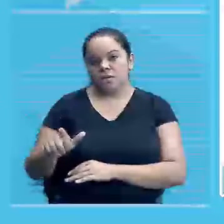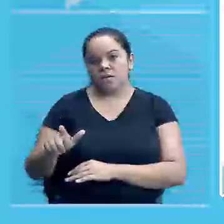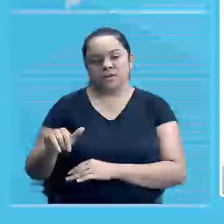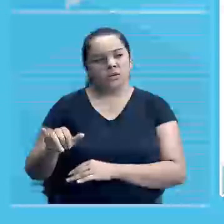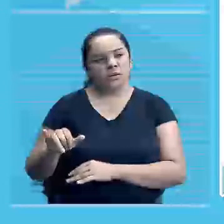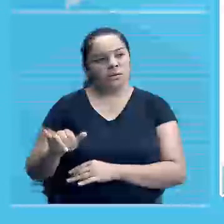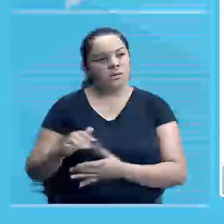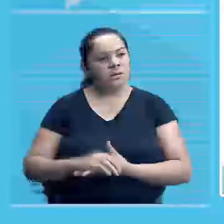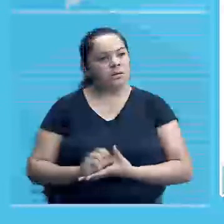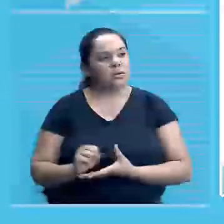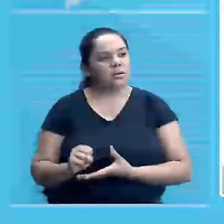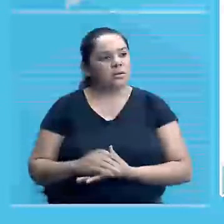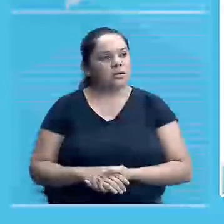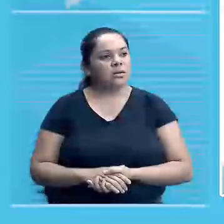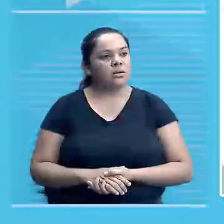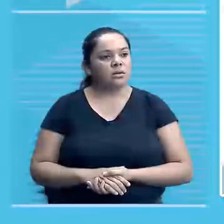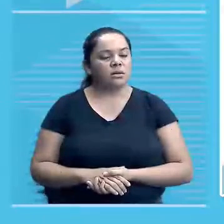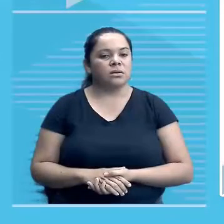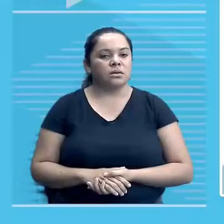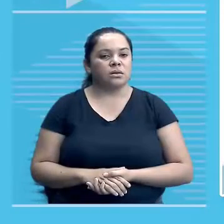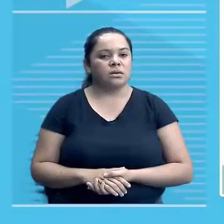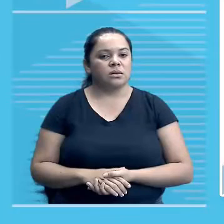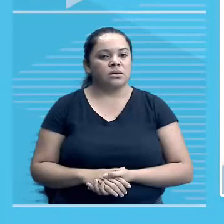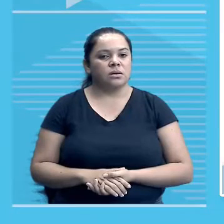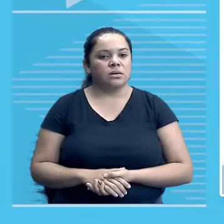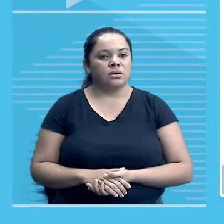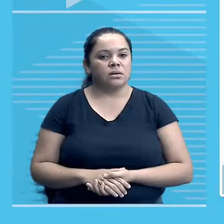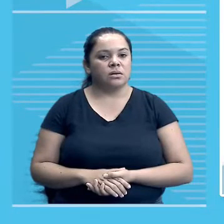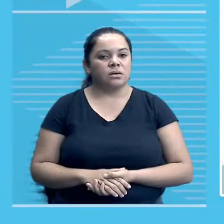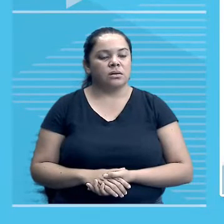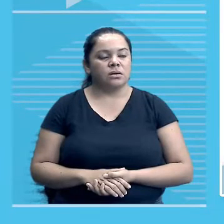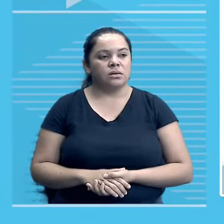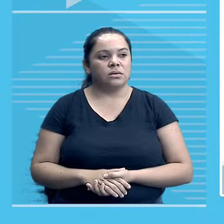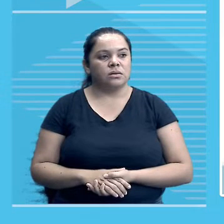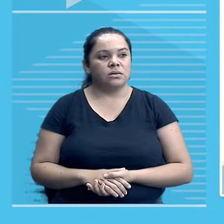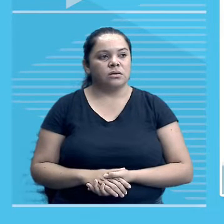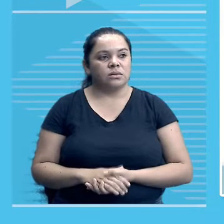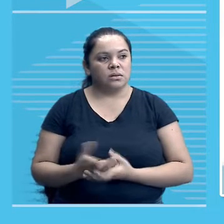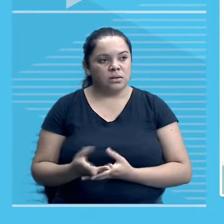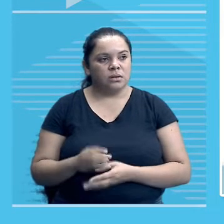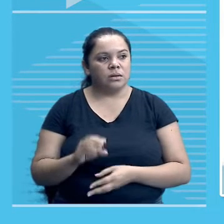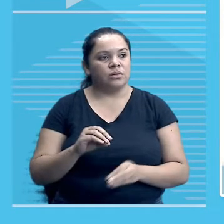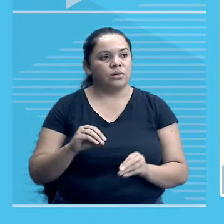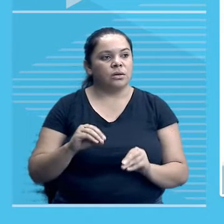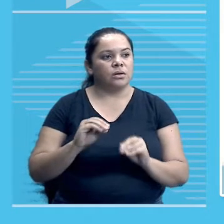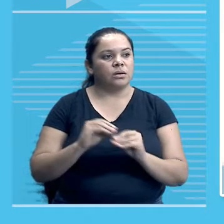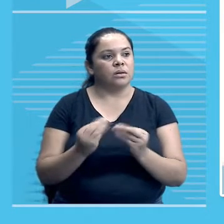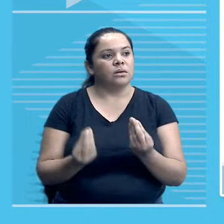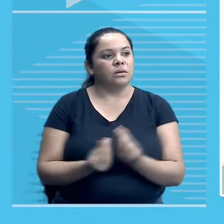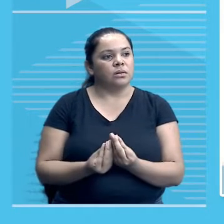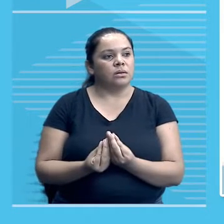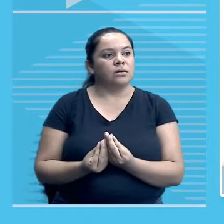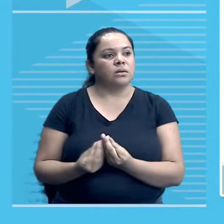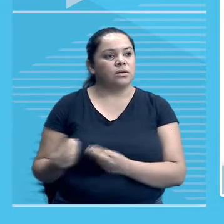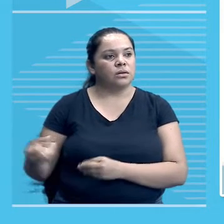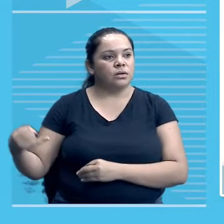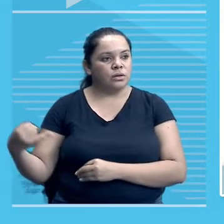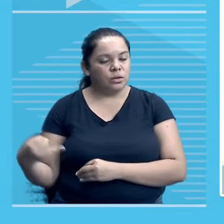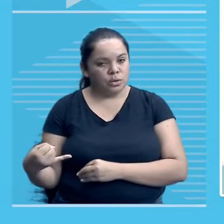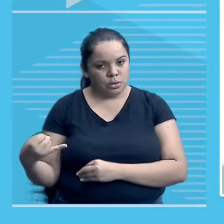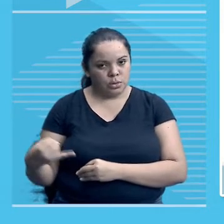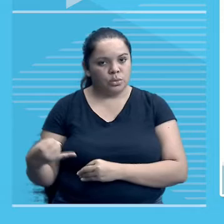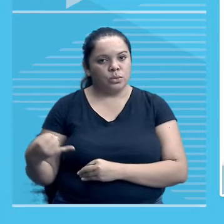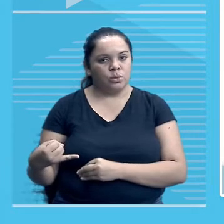são compostos iônicos, ele tem suas características, né? Como, por exemplo, tá, por serem iônicos,